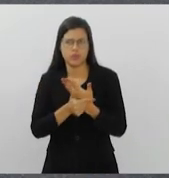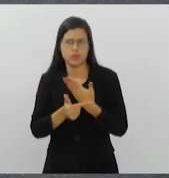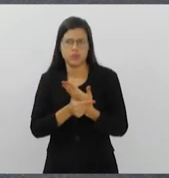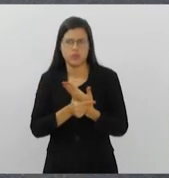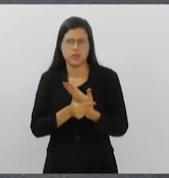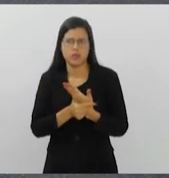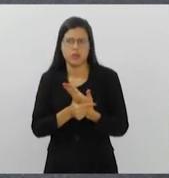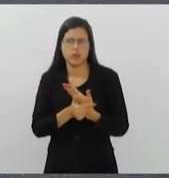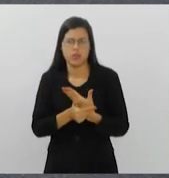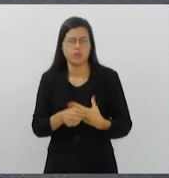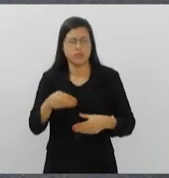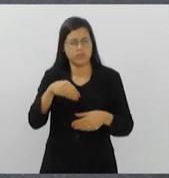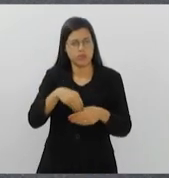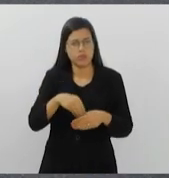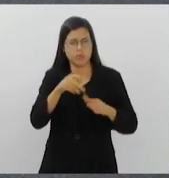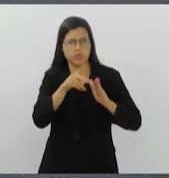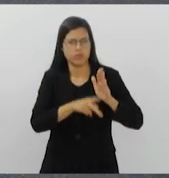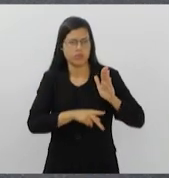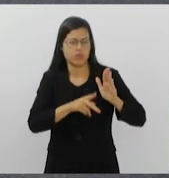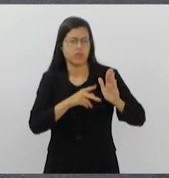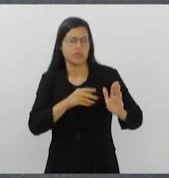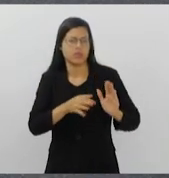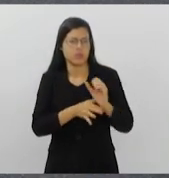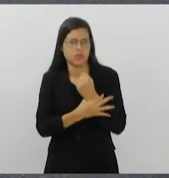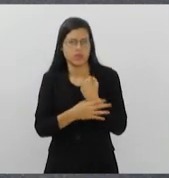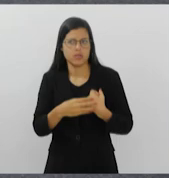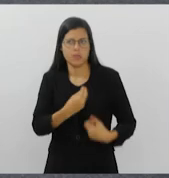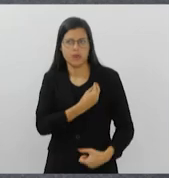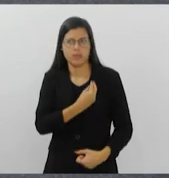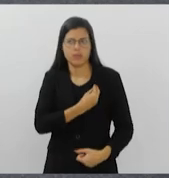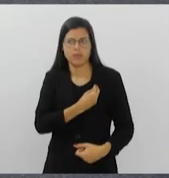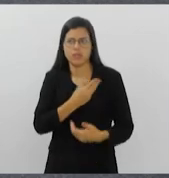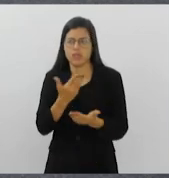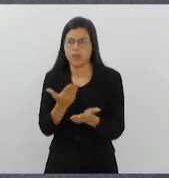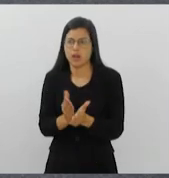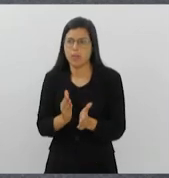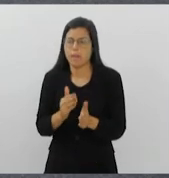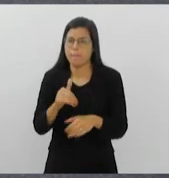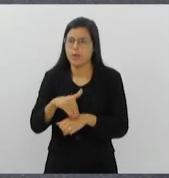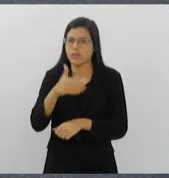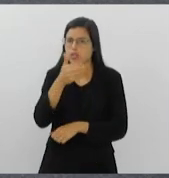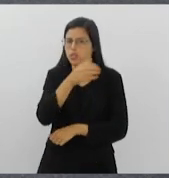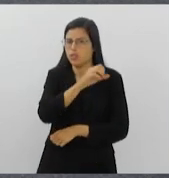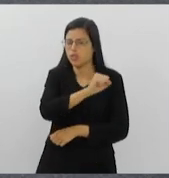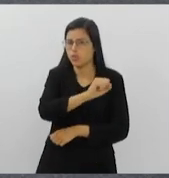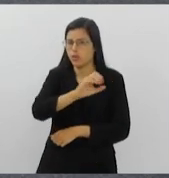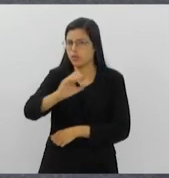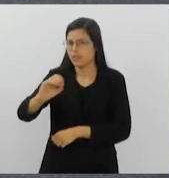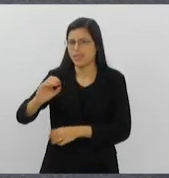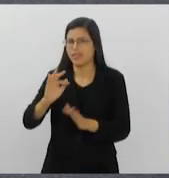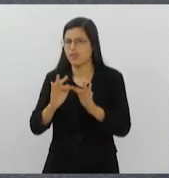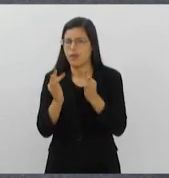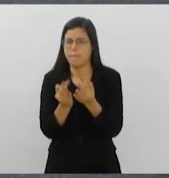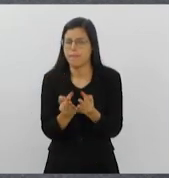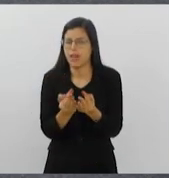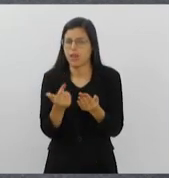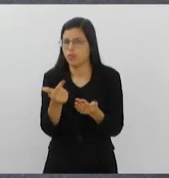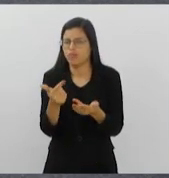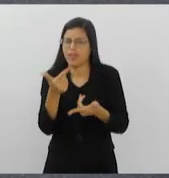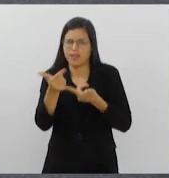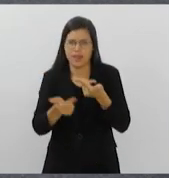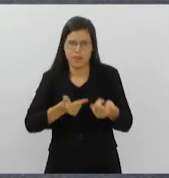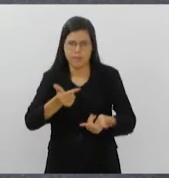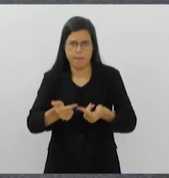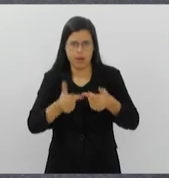projeto de segurança presente e que foi ceifado. Tem mais de 800 famílias hoje desempregadas sem que o Tribunal de Contas